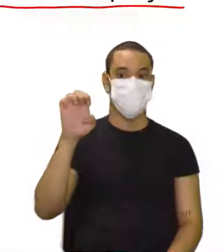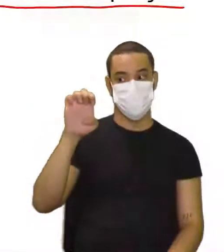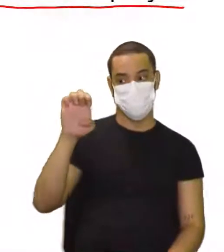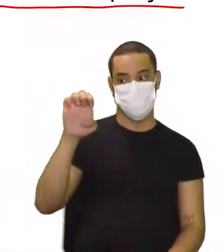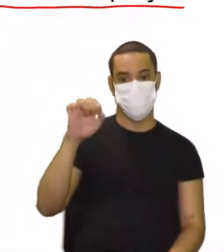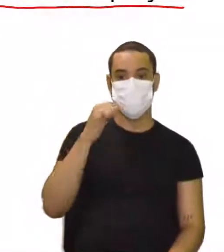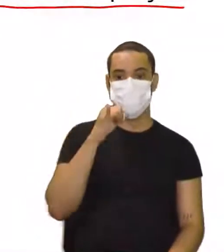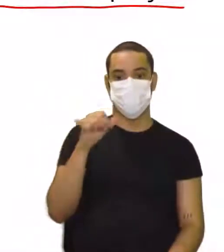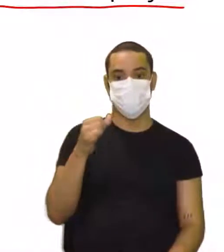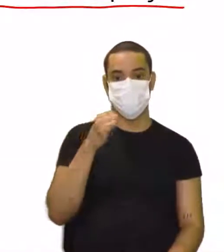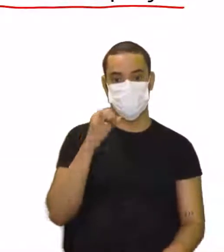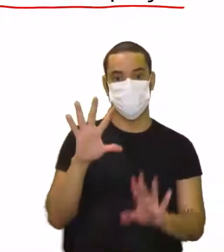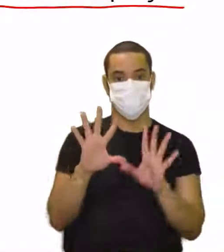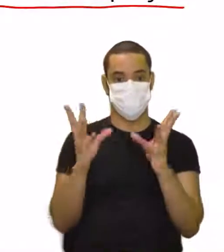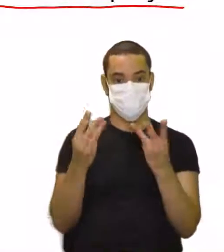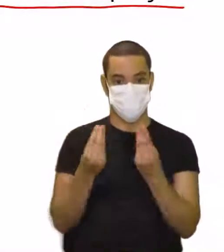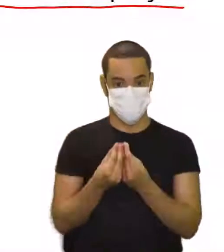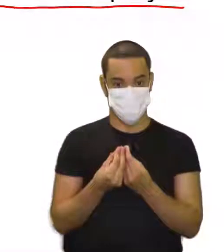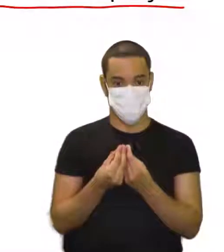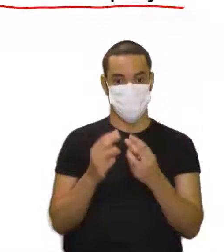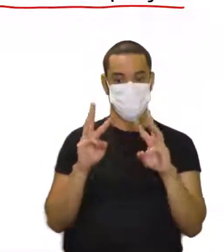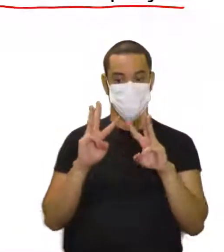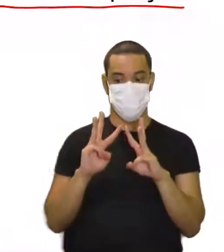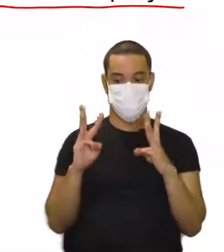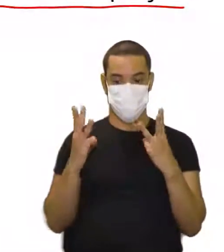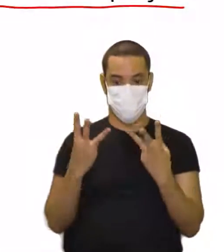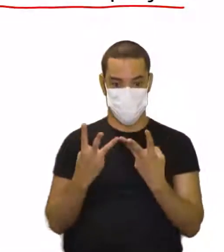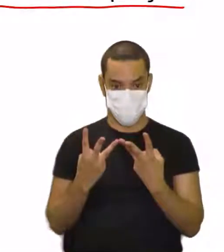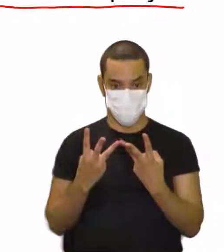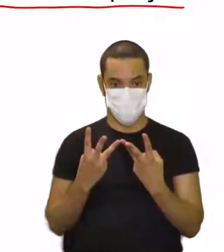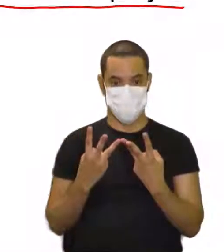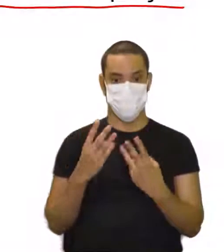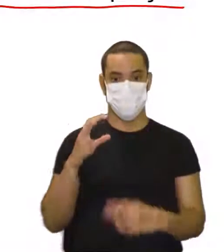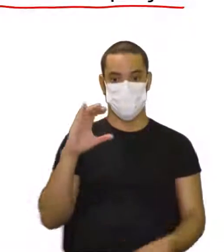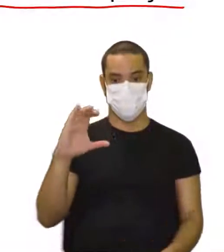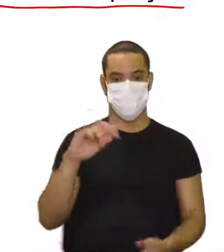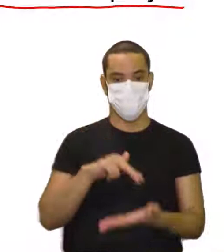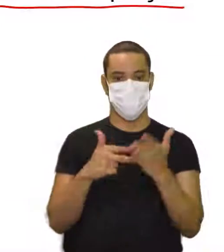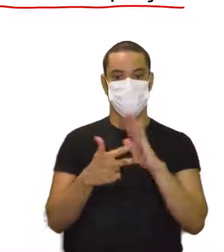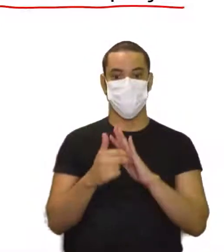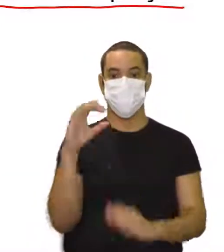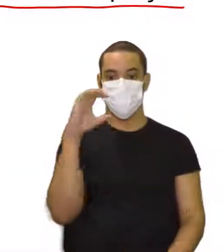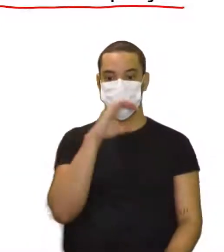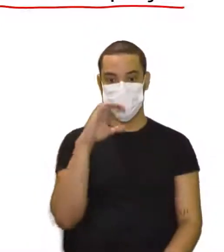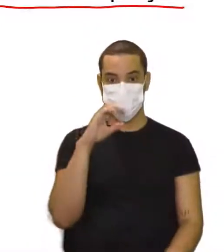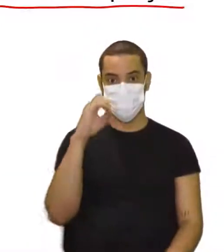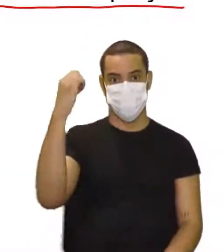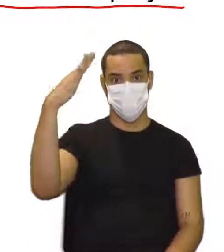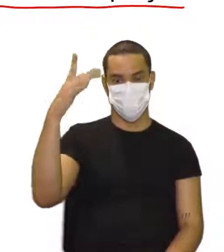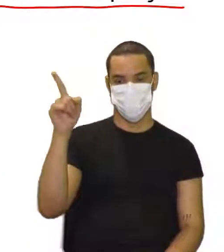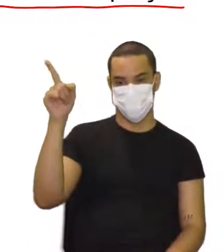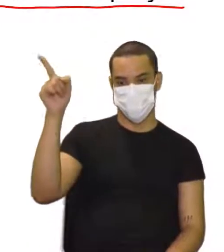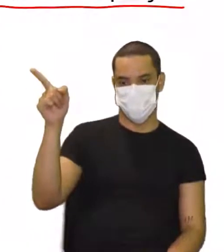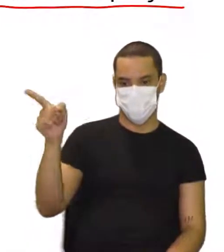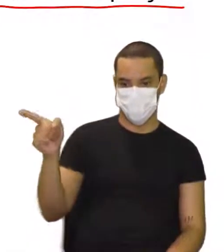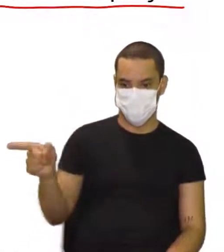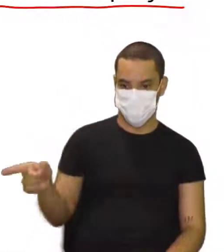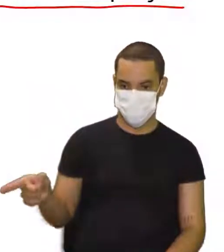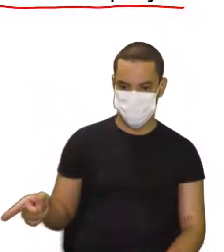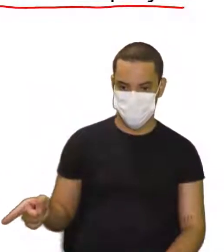de uma partícula, massa da partícula e velocidade da luz. Mesmo um átomo